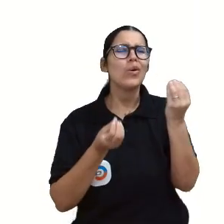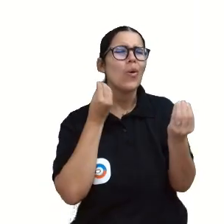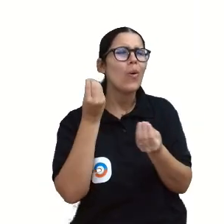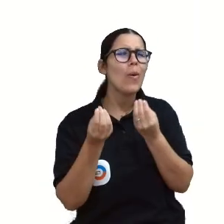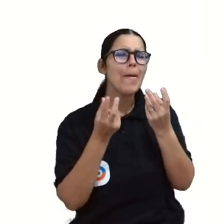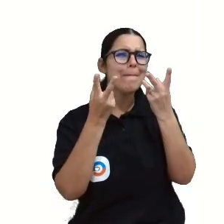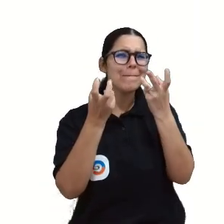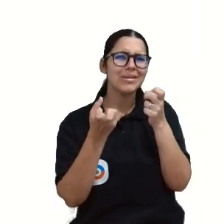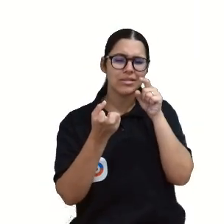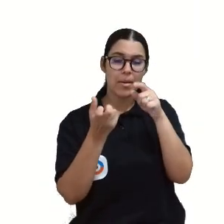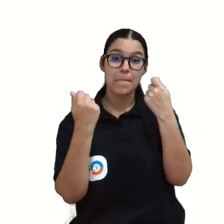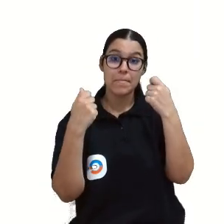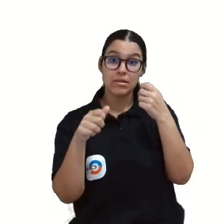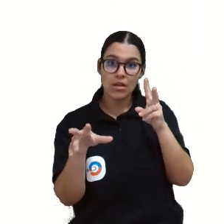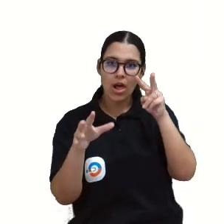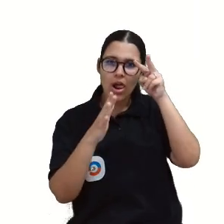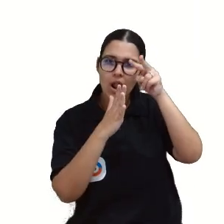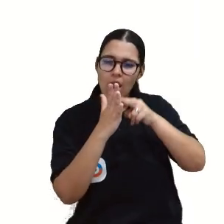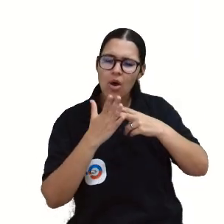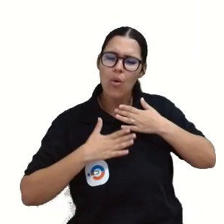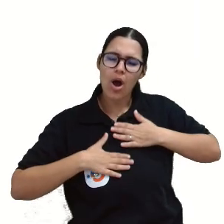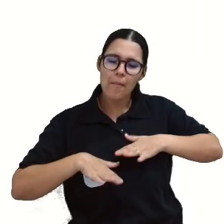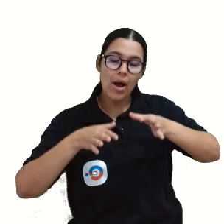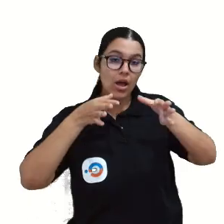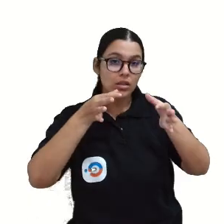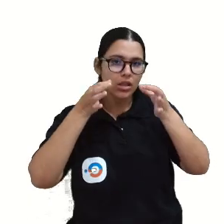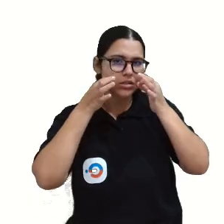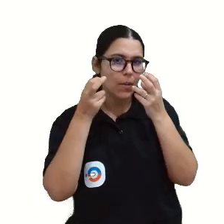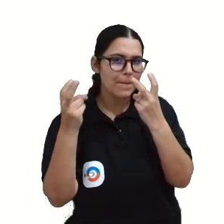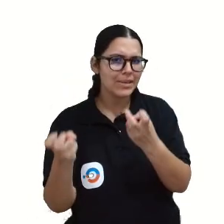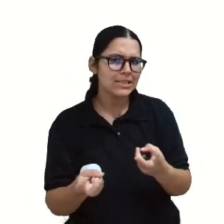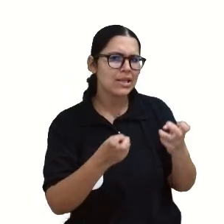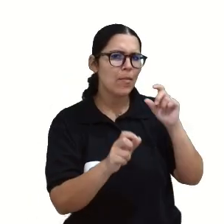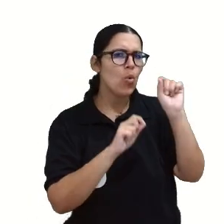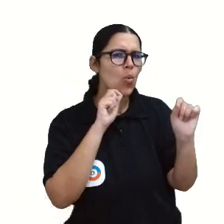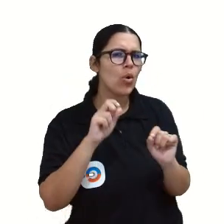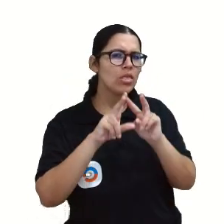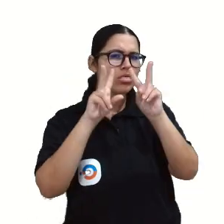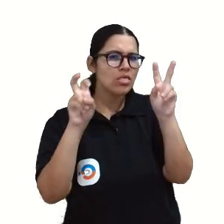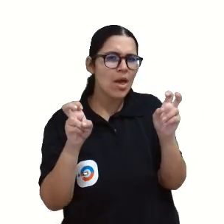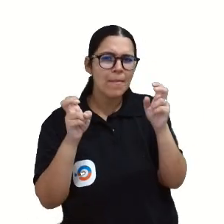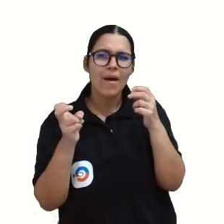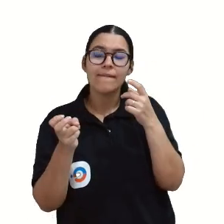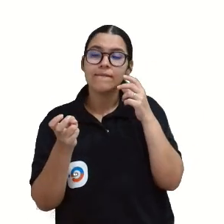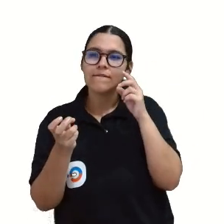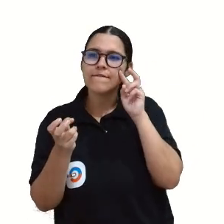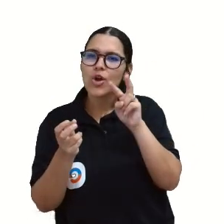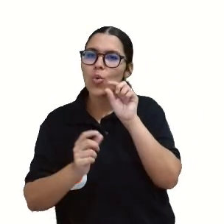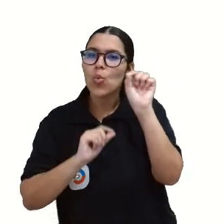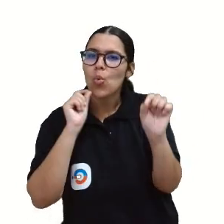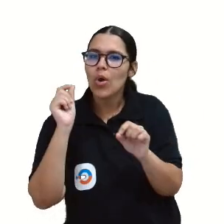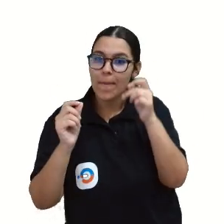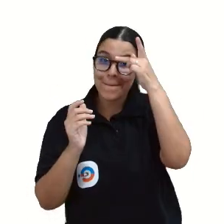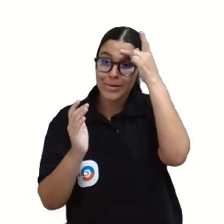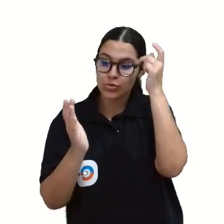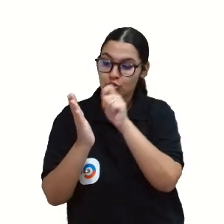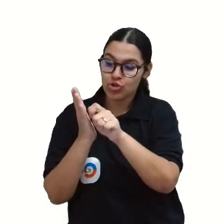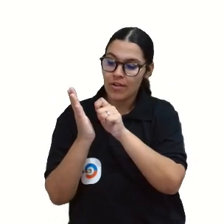vai ler com atenção, perceber o assunto tratado e observar a opinião do autor sobre o tema.